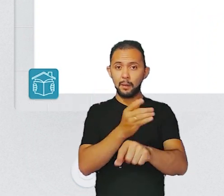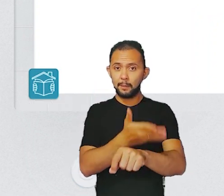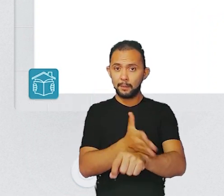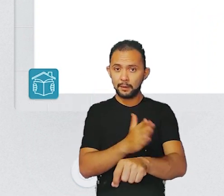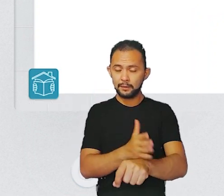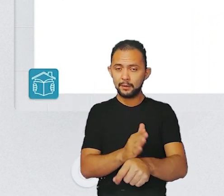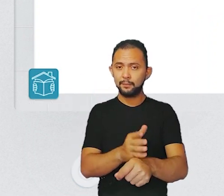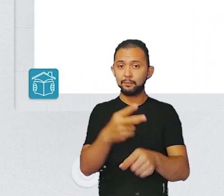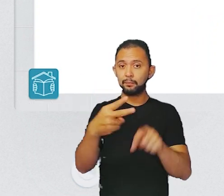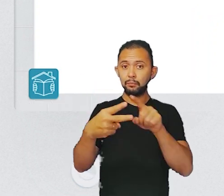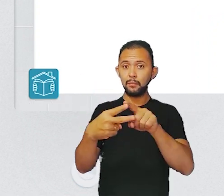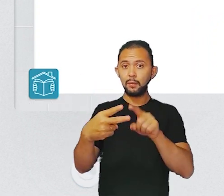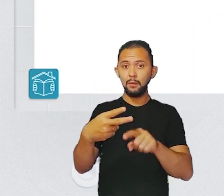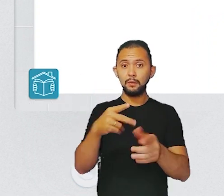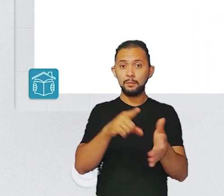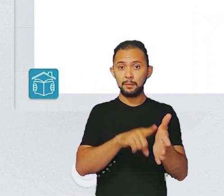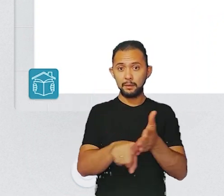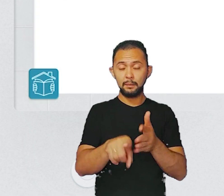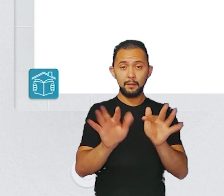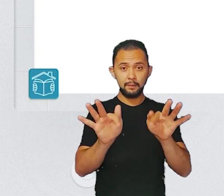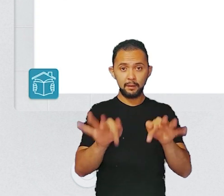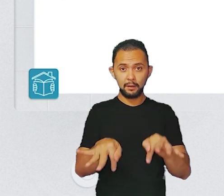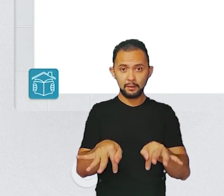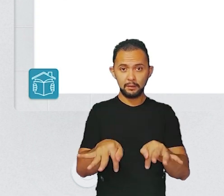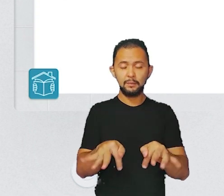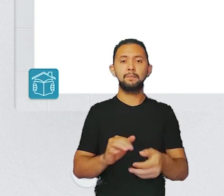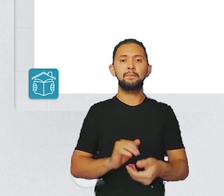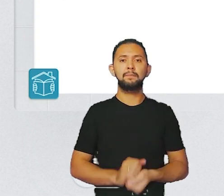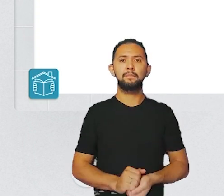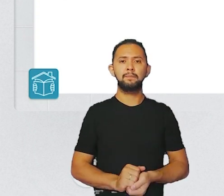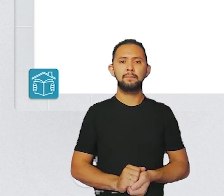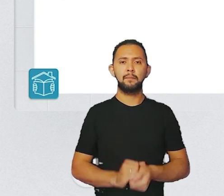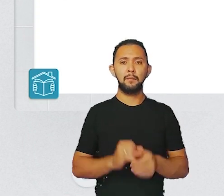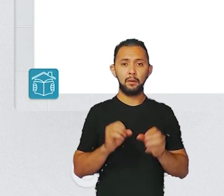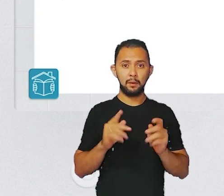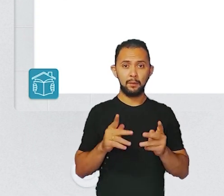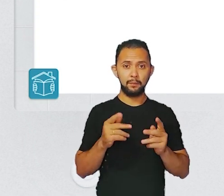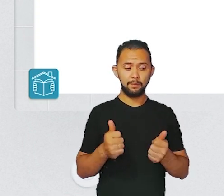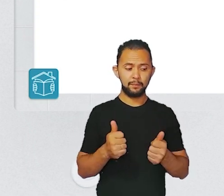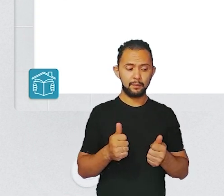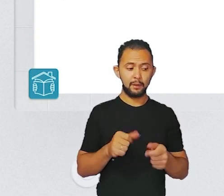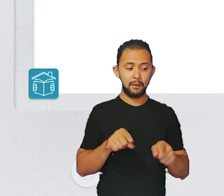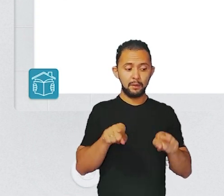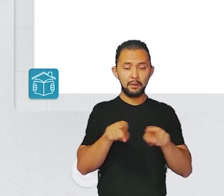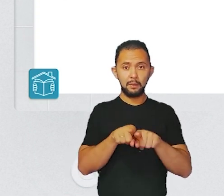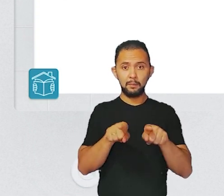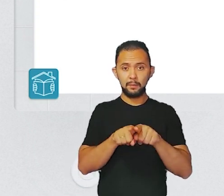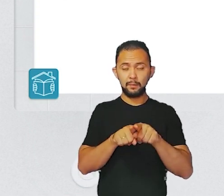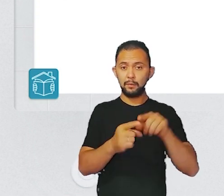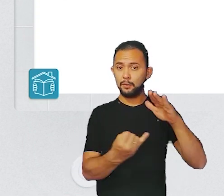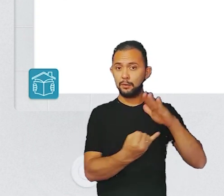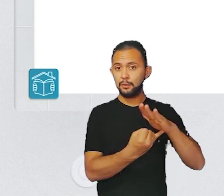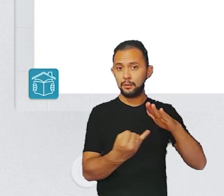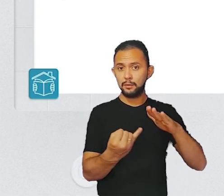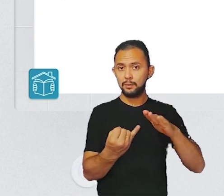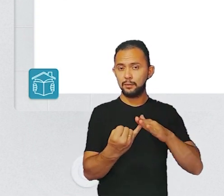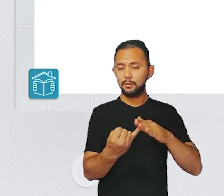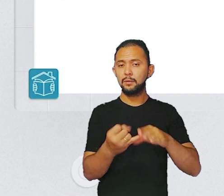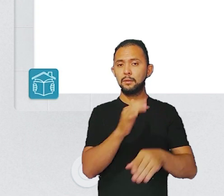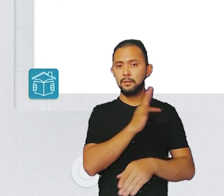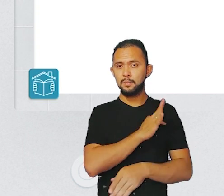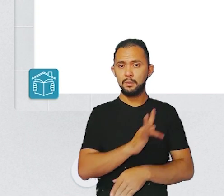duas questõezinhas para a gente finalizar com chave de ouro. Ó, essa questão também é a questão do if, mano. Ó, 3 barras de